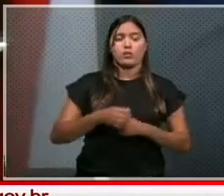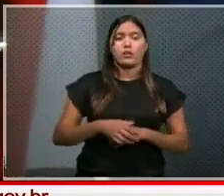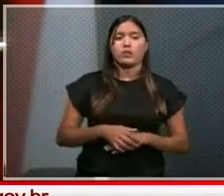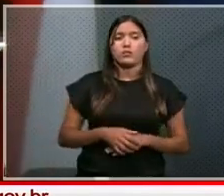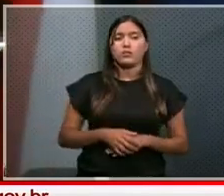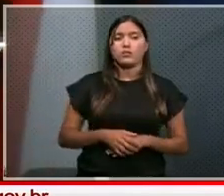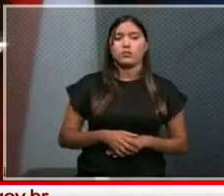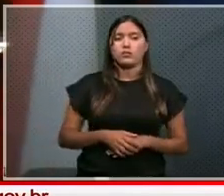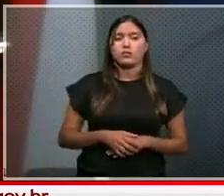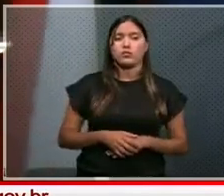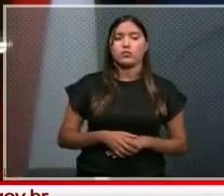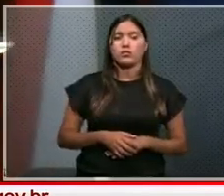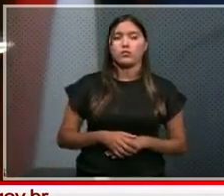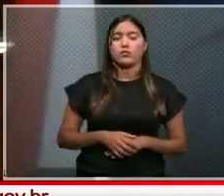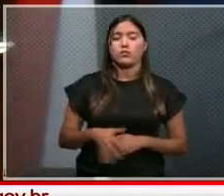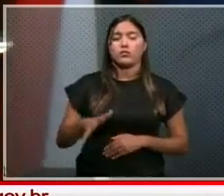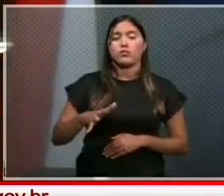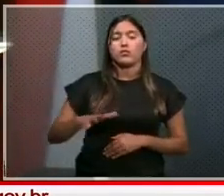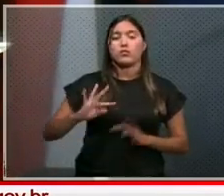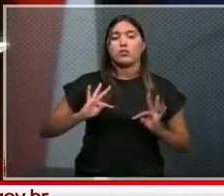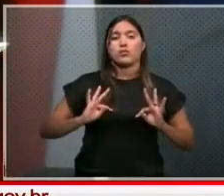novas tecnologias